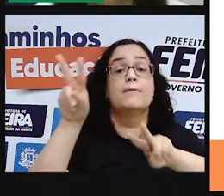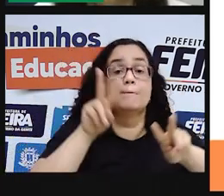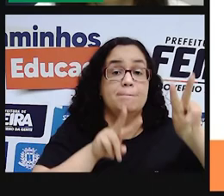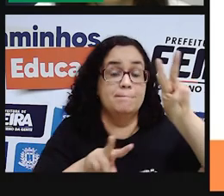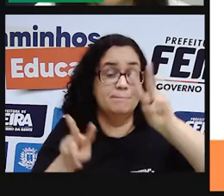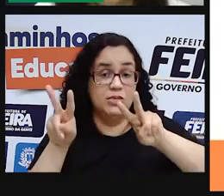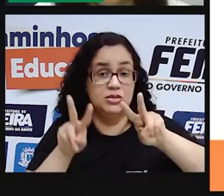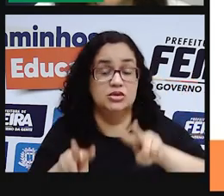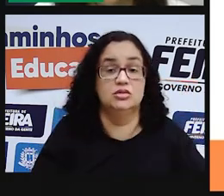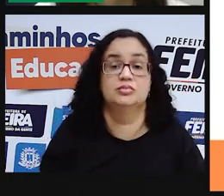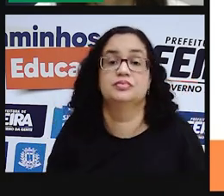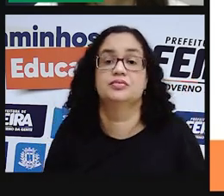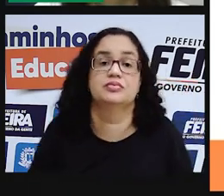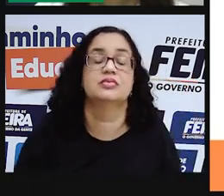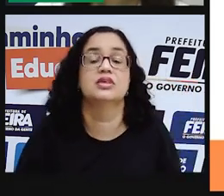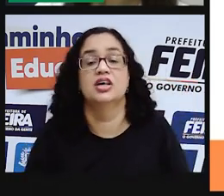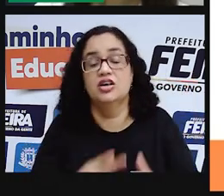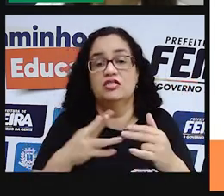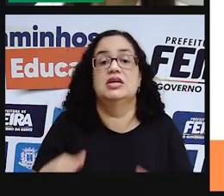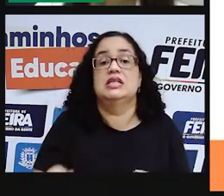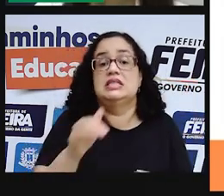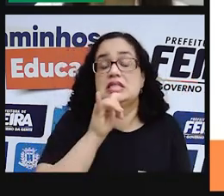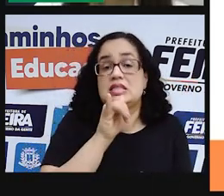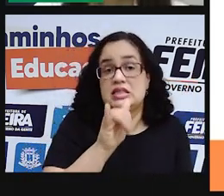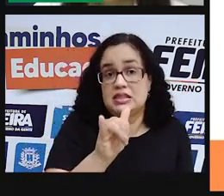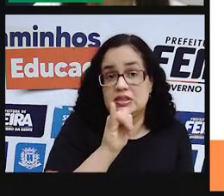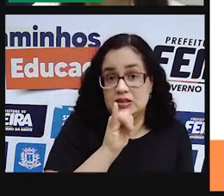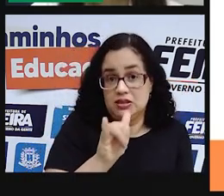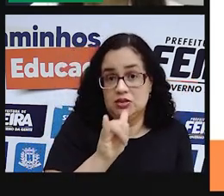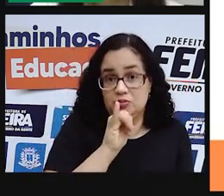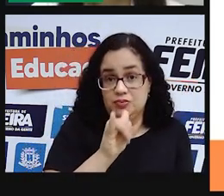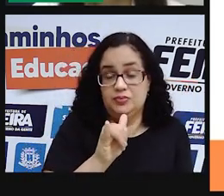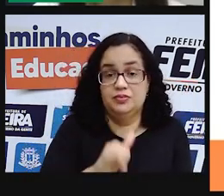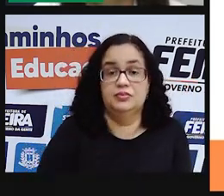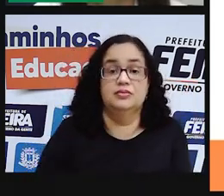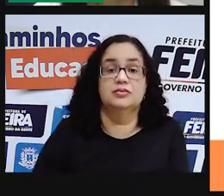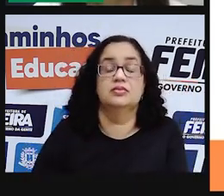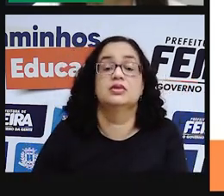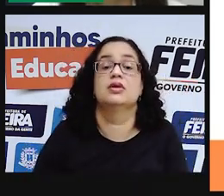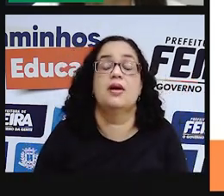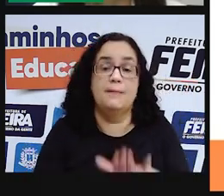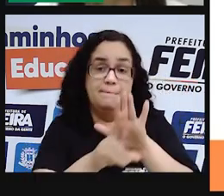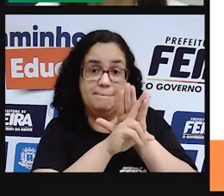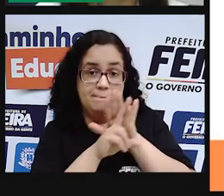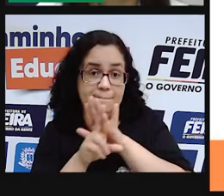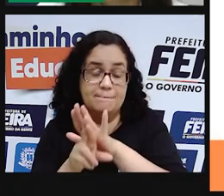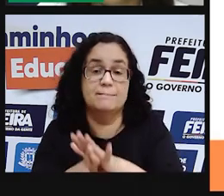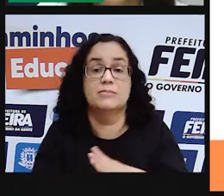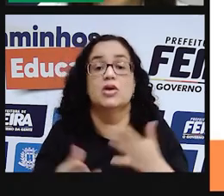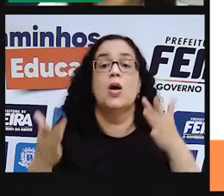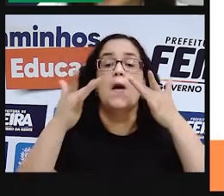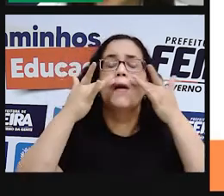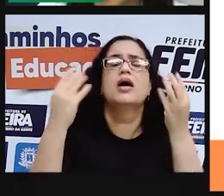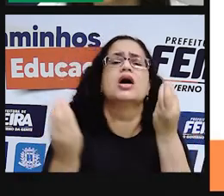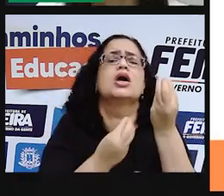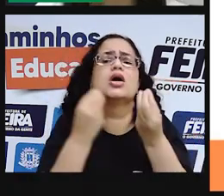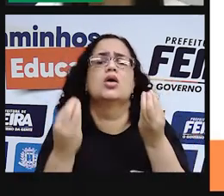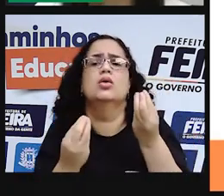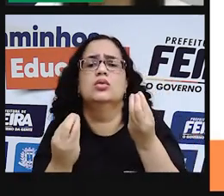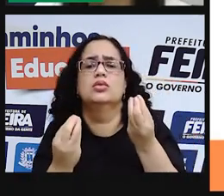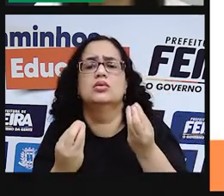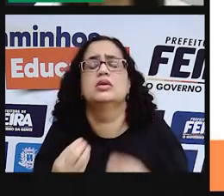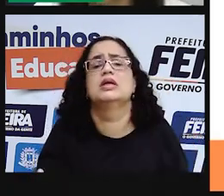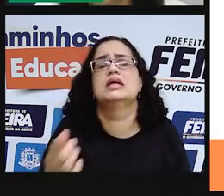ó, várias informações relacionadas a apresentação, de que obra eu estou falando, o que é